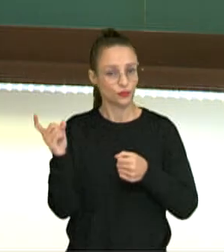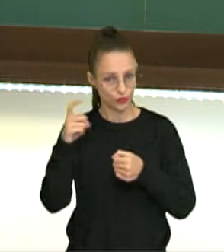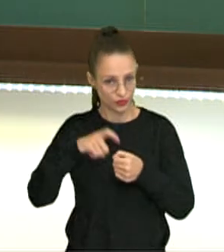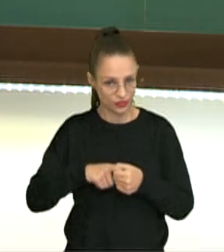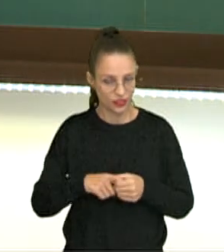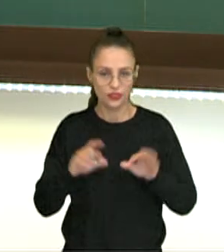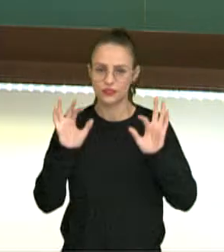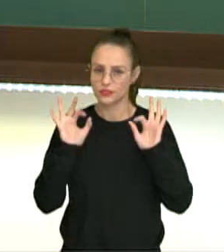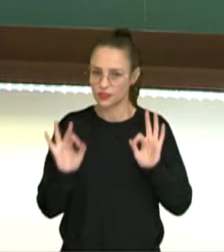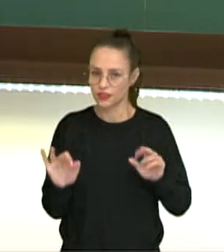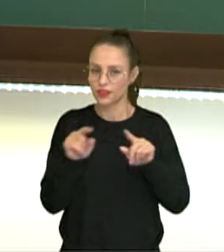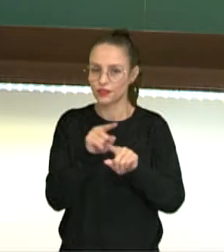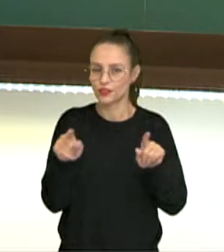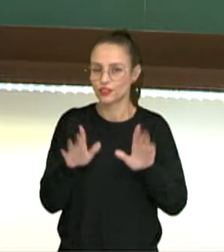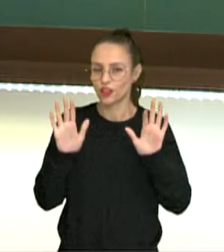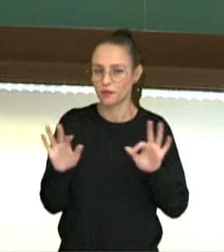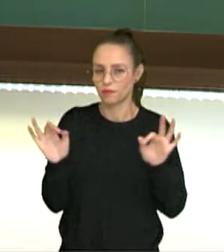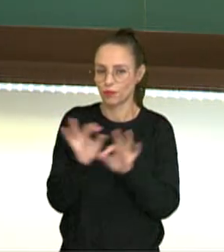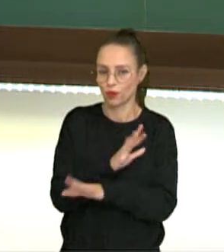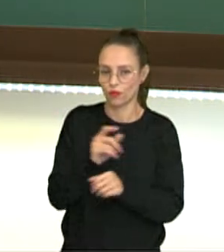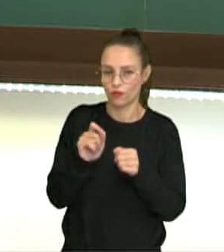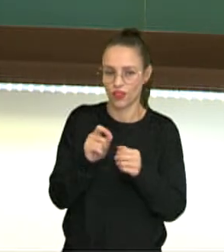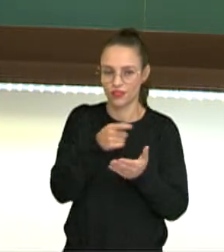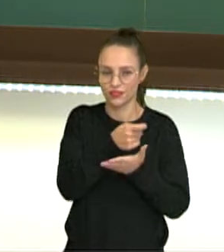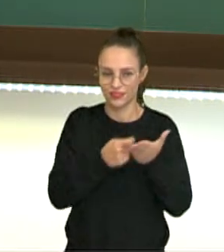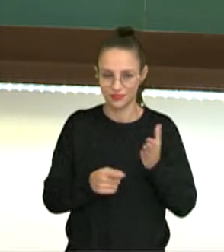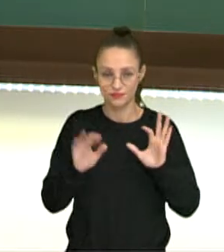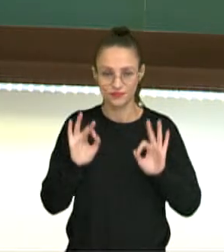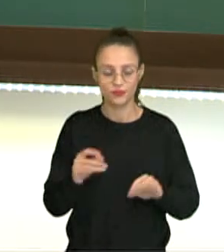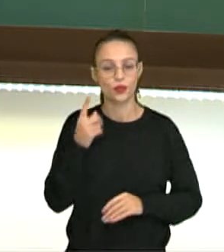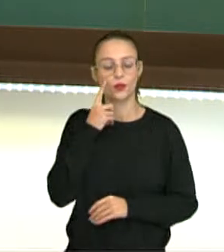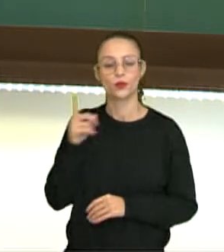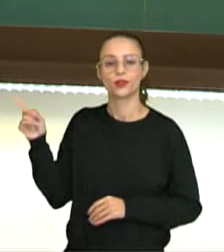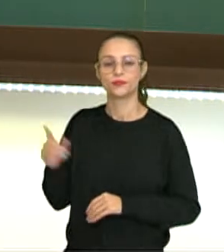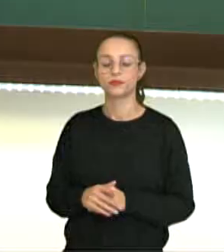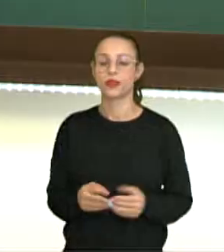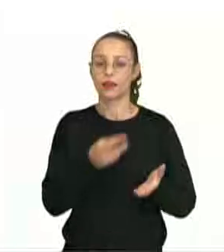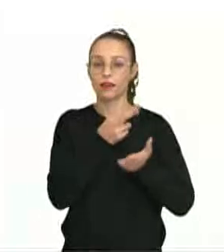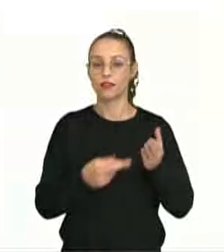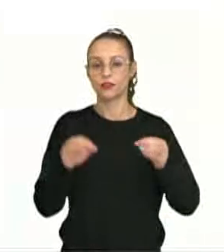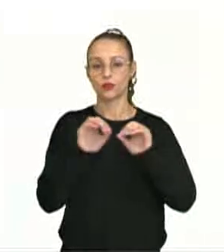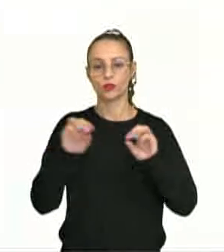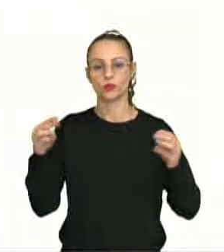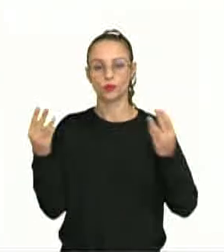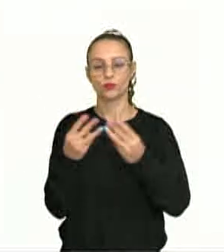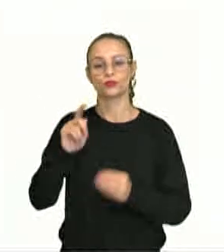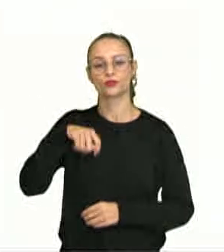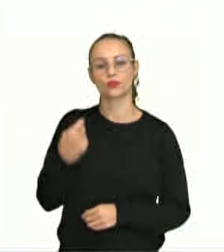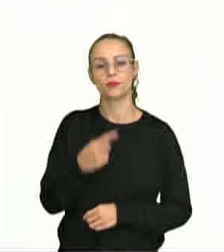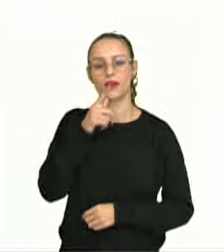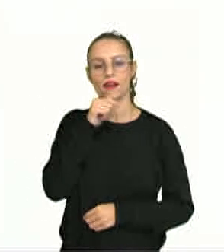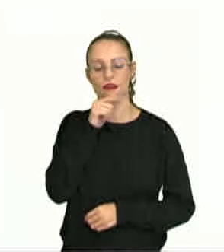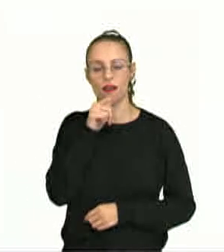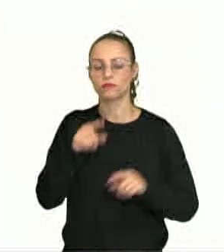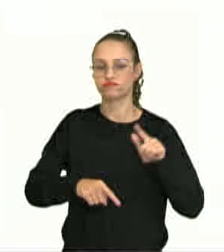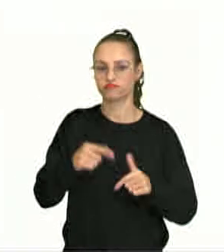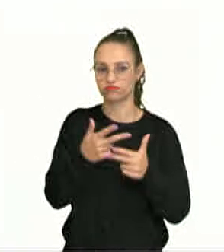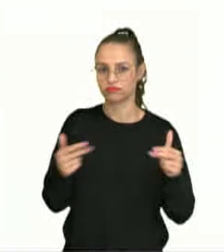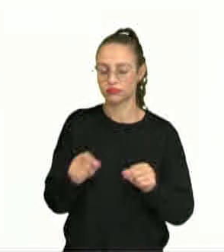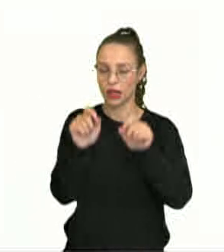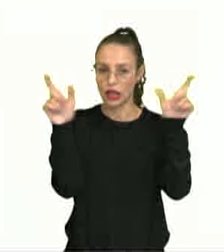Voltei, tenho certeza que você já fez, não é mesmo? Olha como fica. Relatório da ONU sobre recursos hídricos alerta para